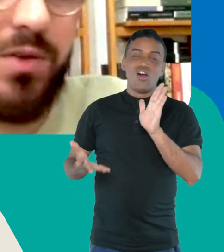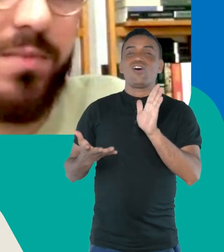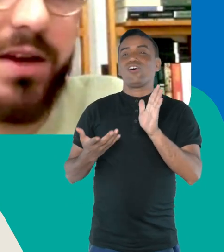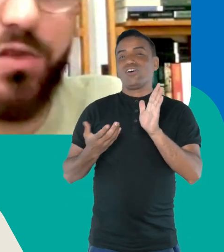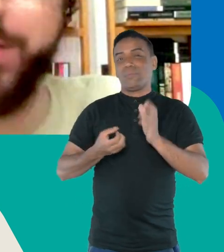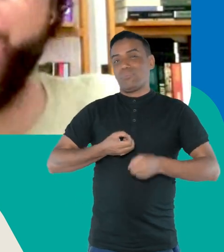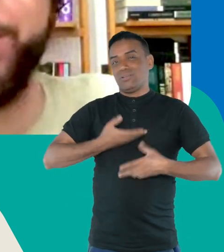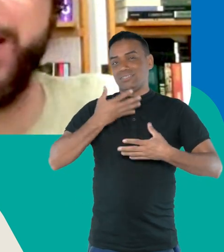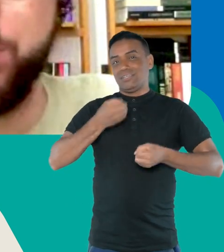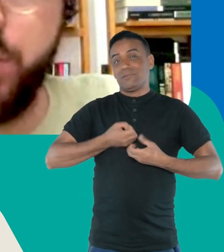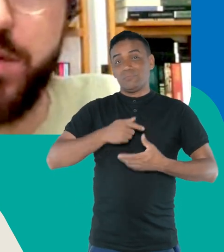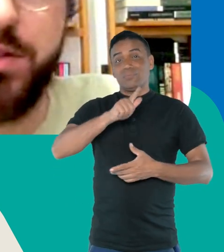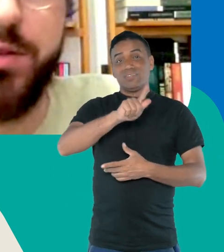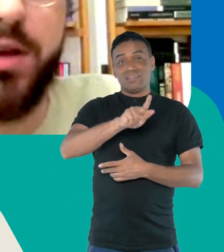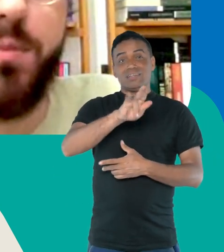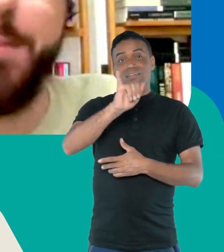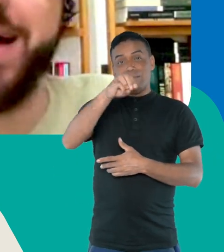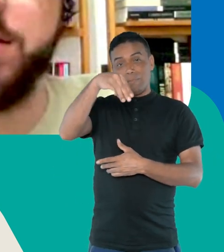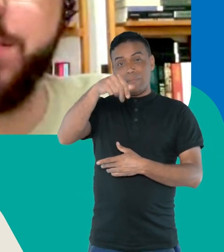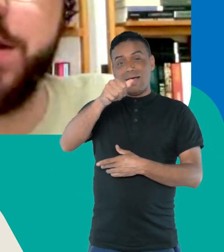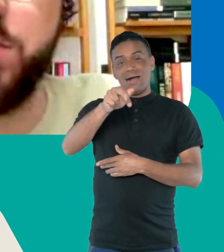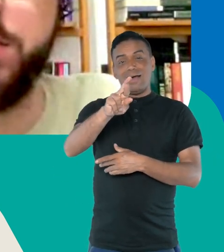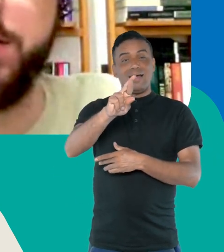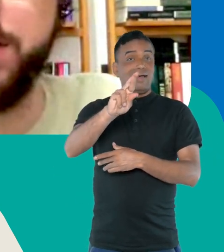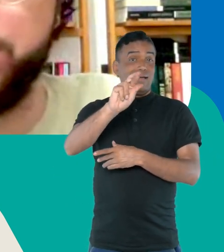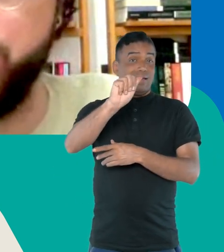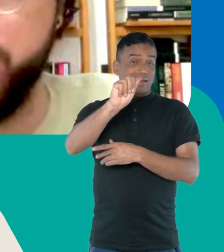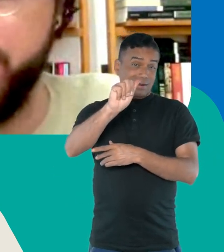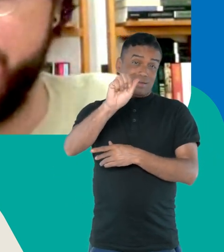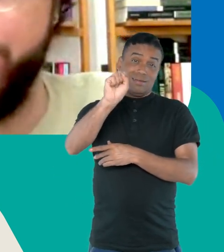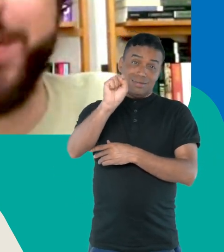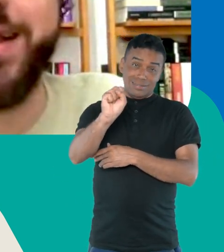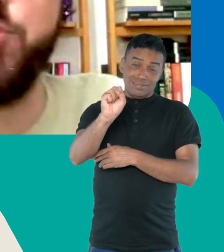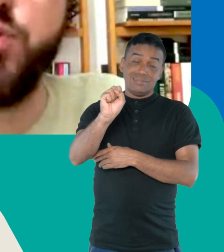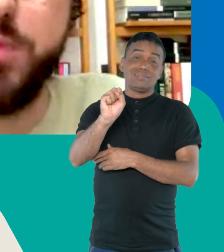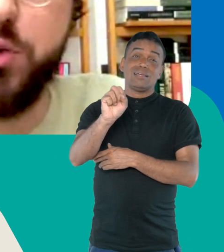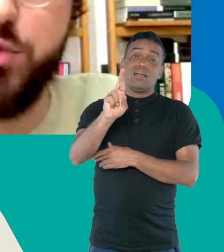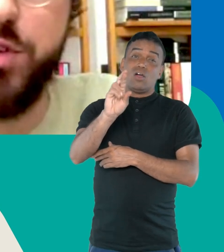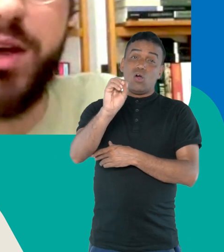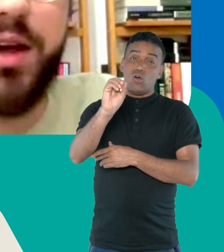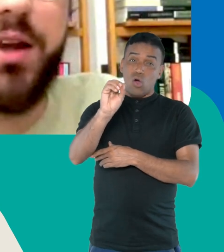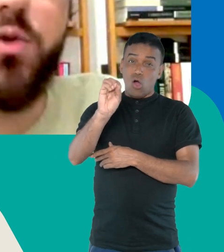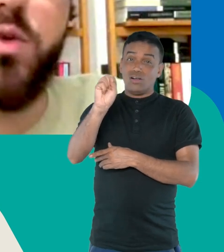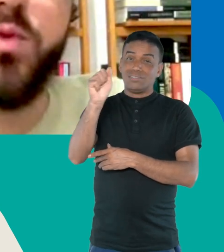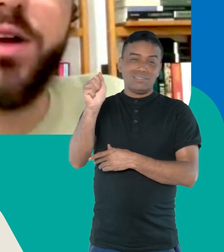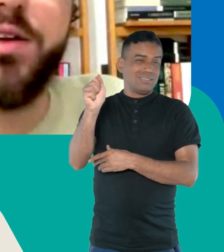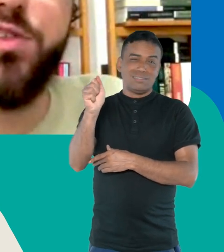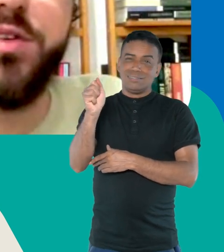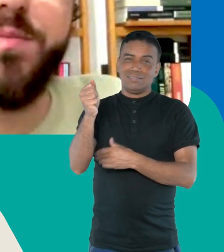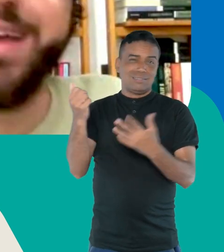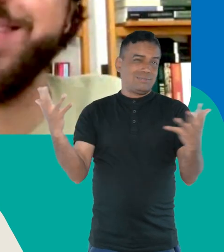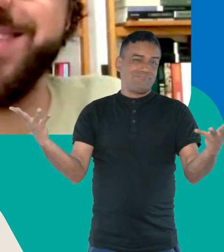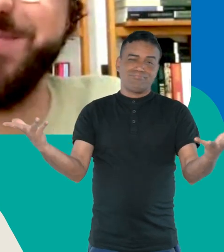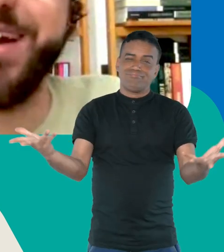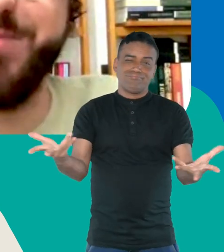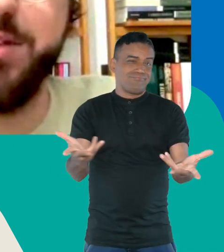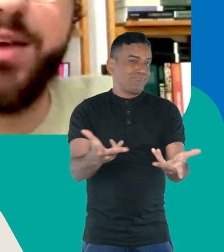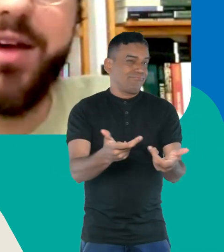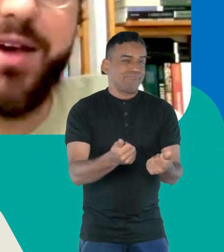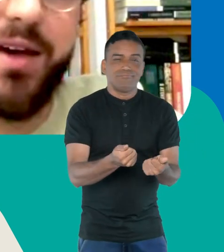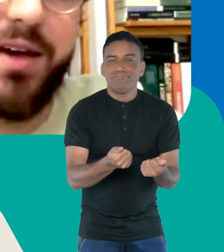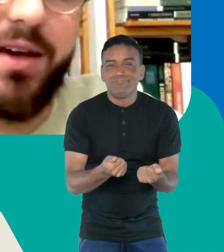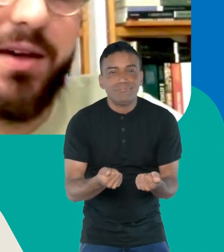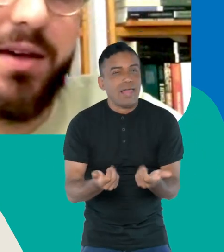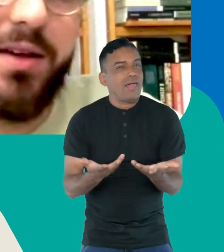bastante. Claro que o Guimarães Rosa é o Guimarães Rosa, uma máxima da nossa literatura, de maneira muito humilde. Ele, como um grande mestre para